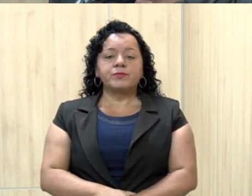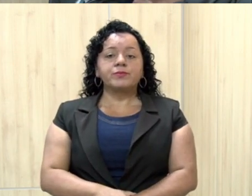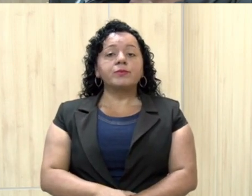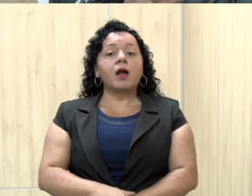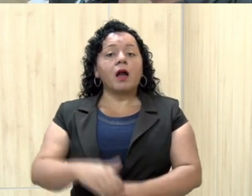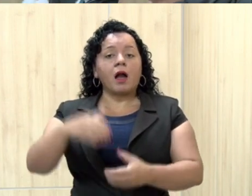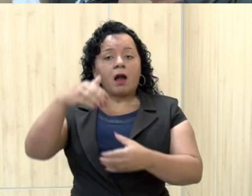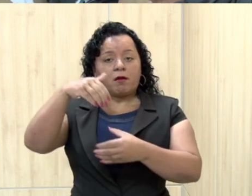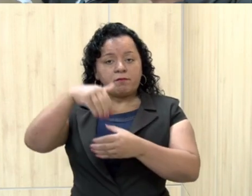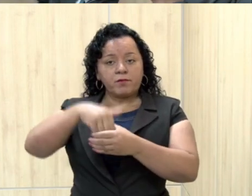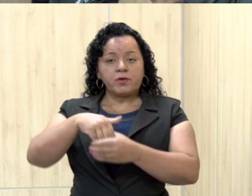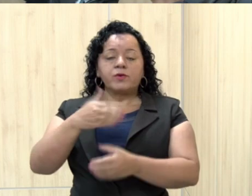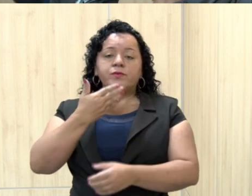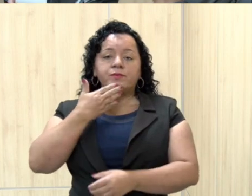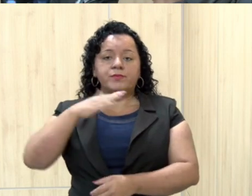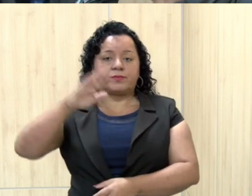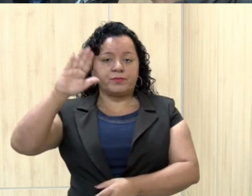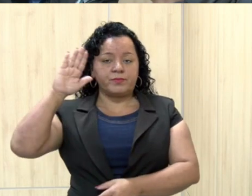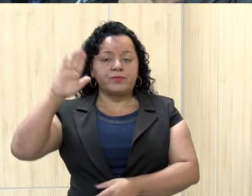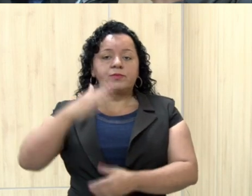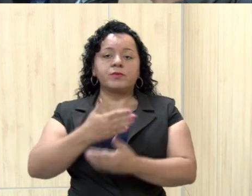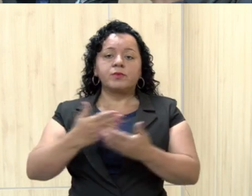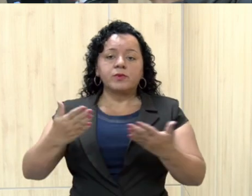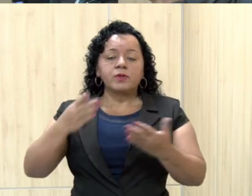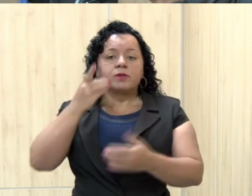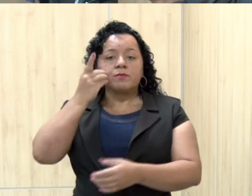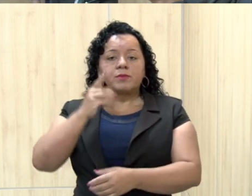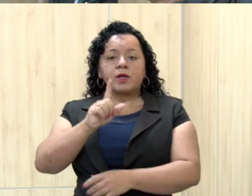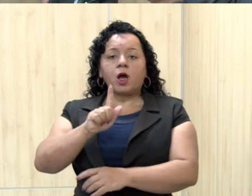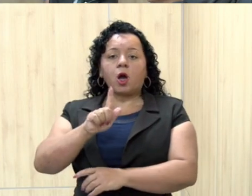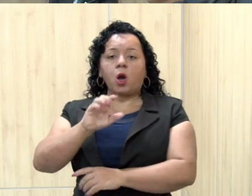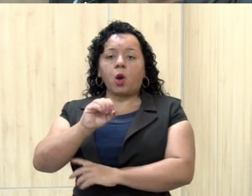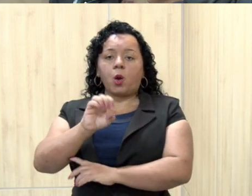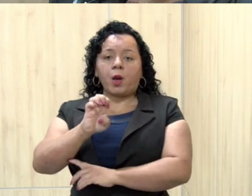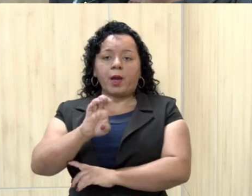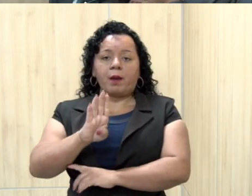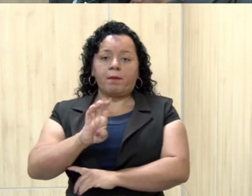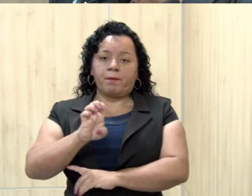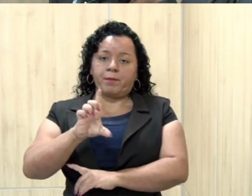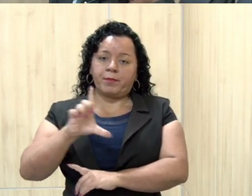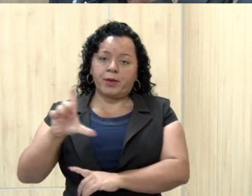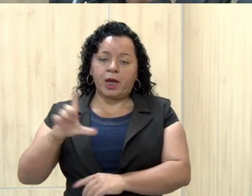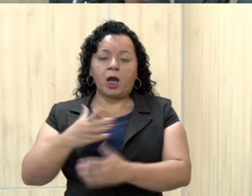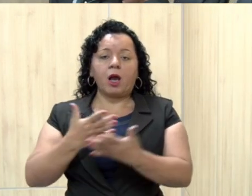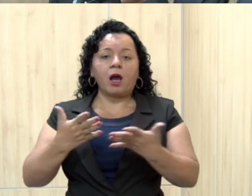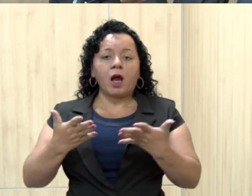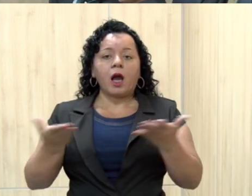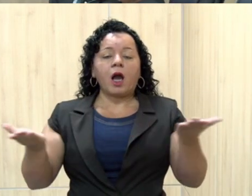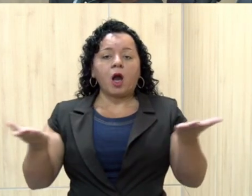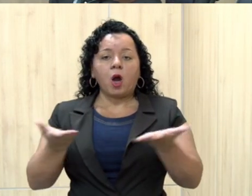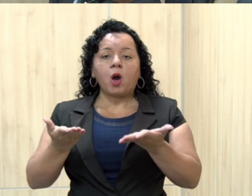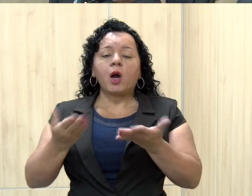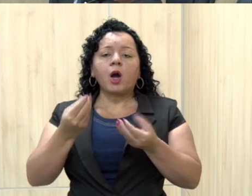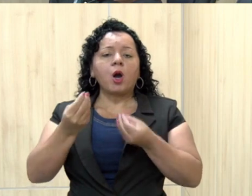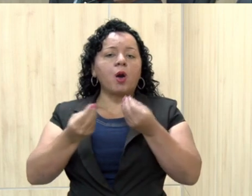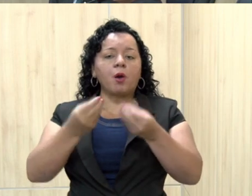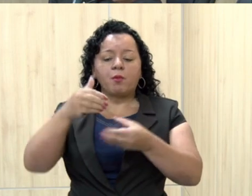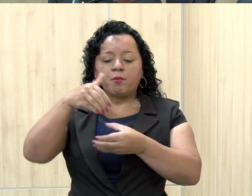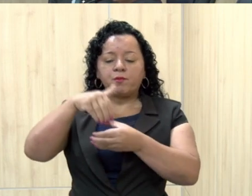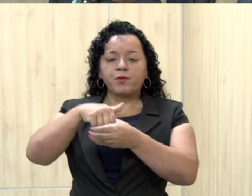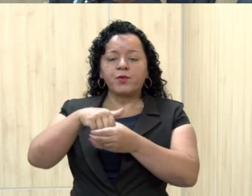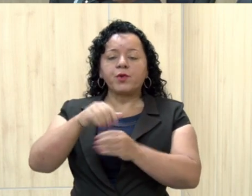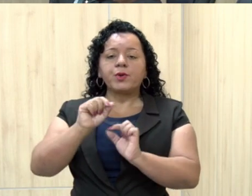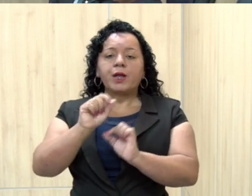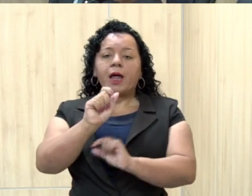com o voto favorável Deputado Luizinho borbel pergunta como vota o deputado do autor da matéria Deputado Alan